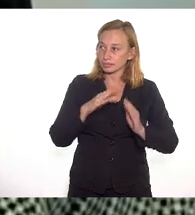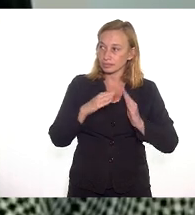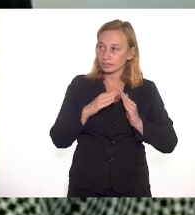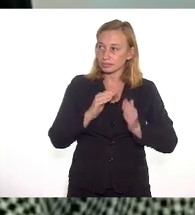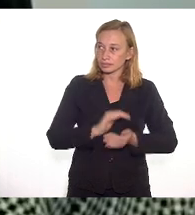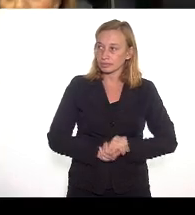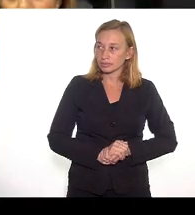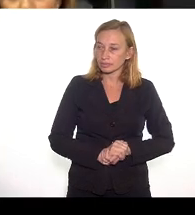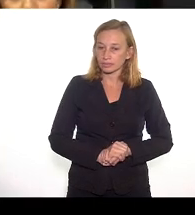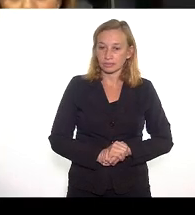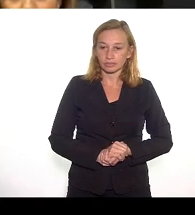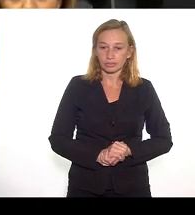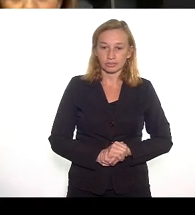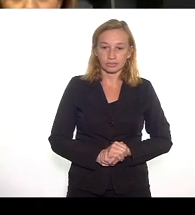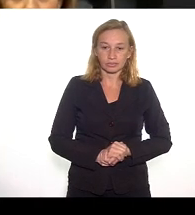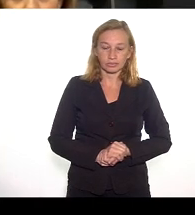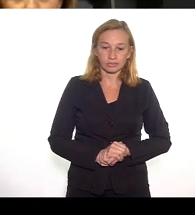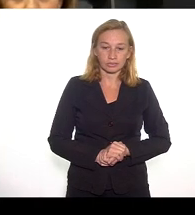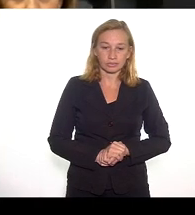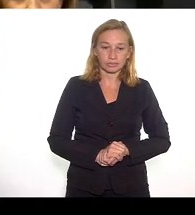regimental.